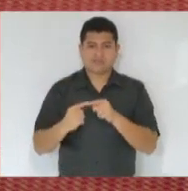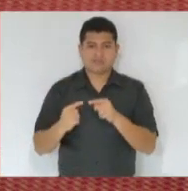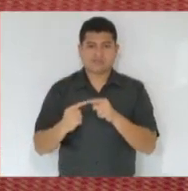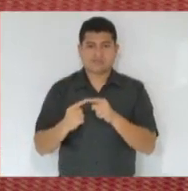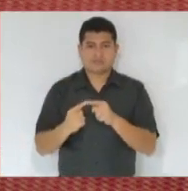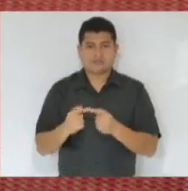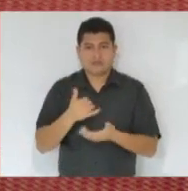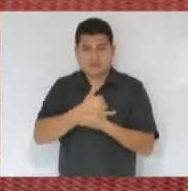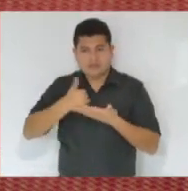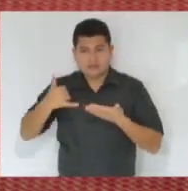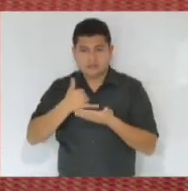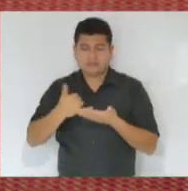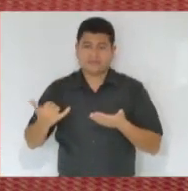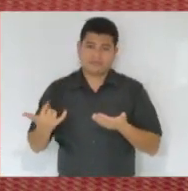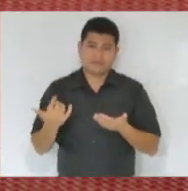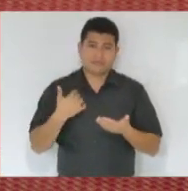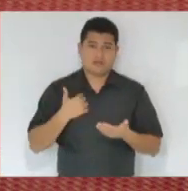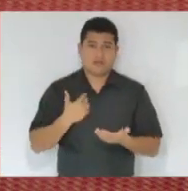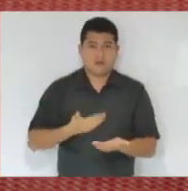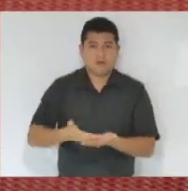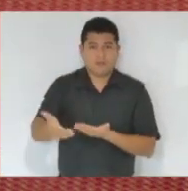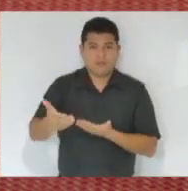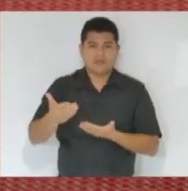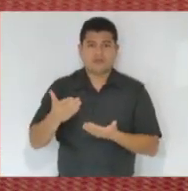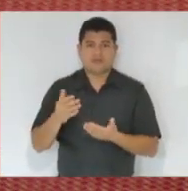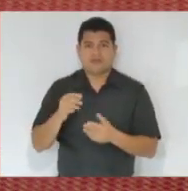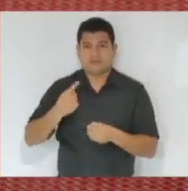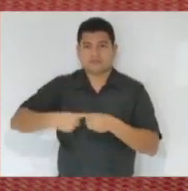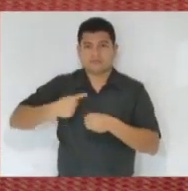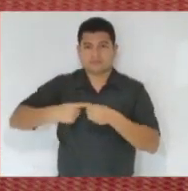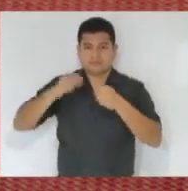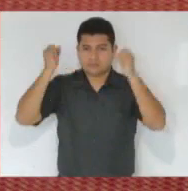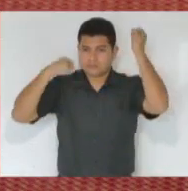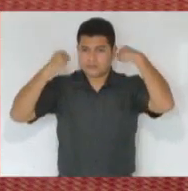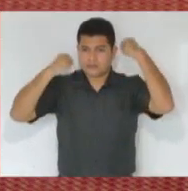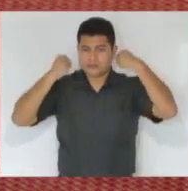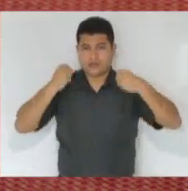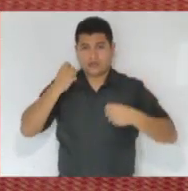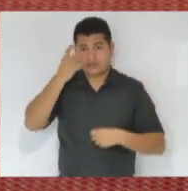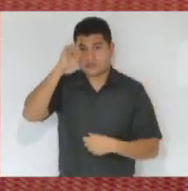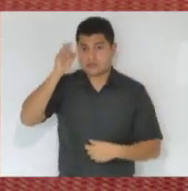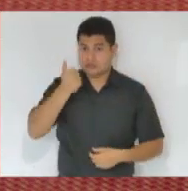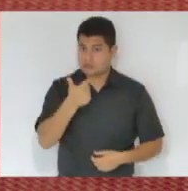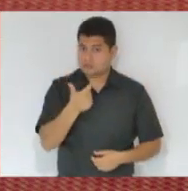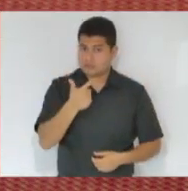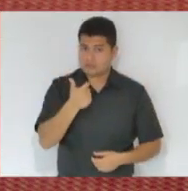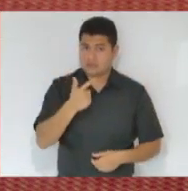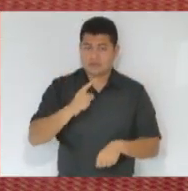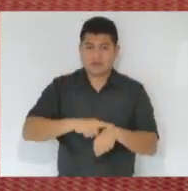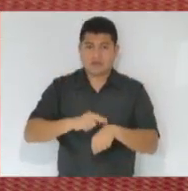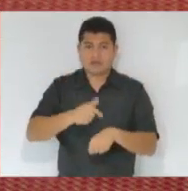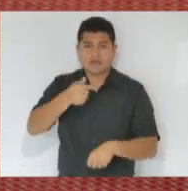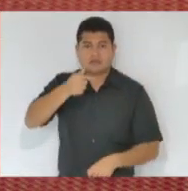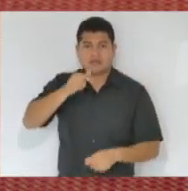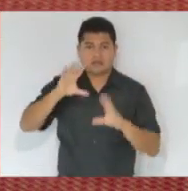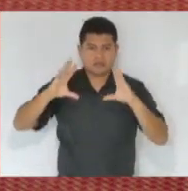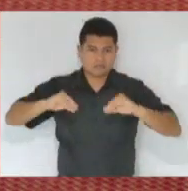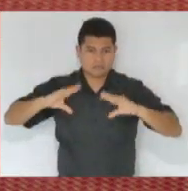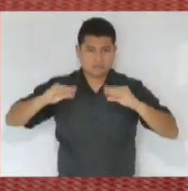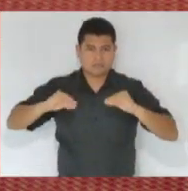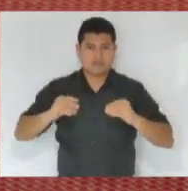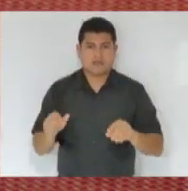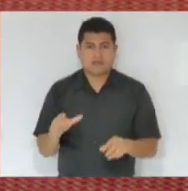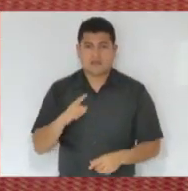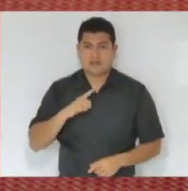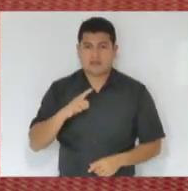drogadição. Iniciaremos por Chapecó, na próxima segunda-feira, dia 12, a partir das 19 horas, e aí teremos mais